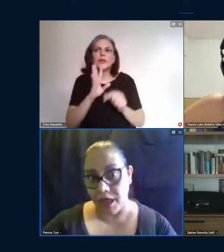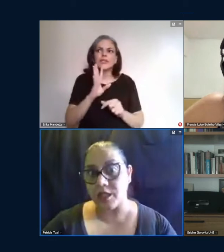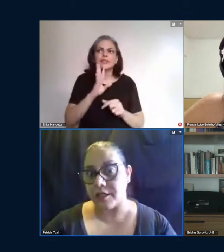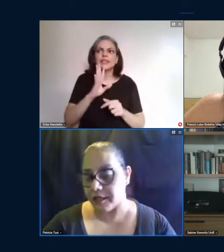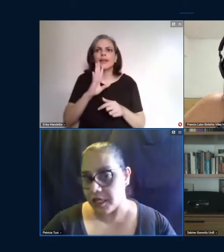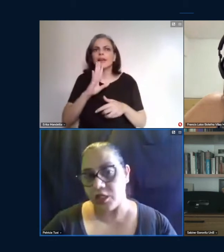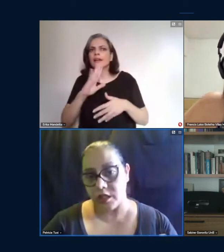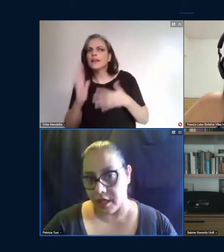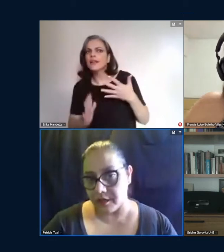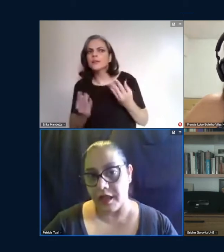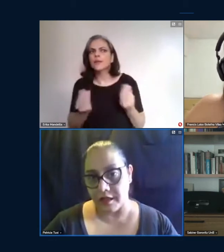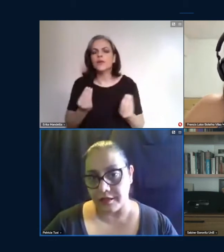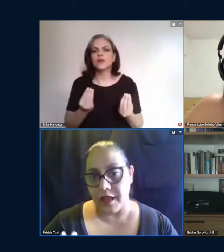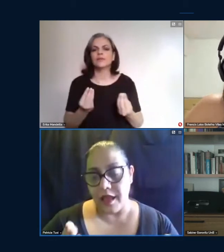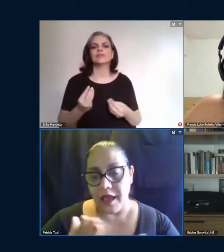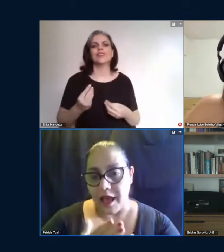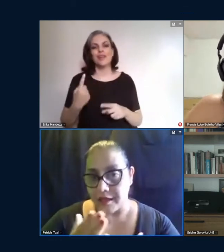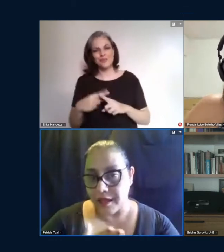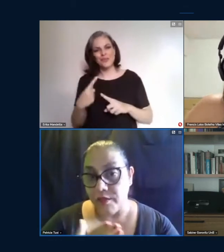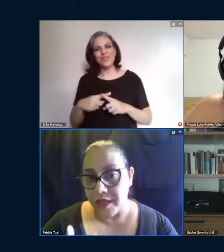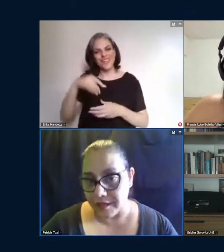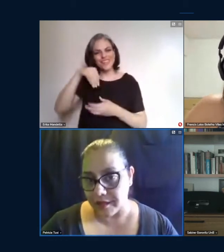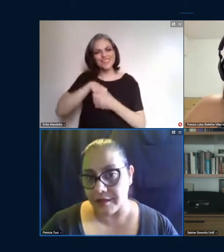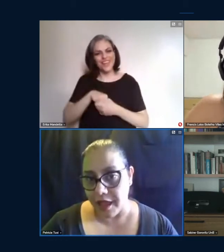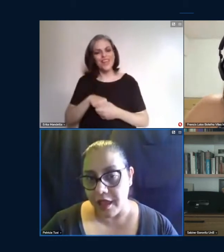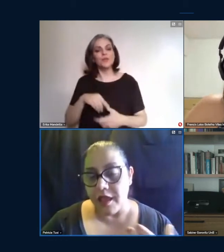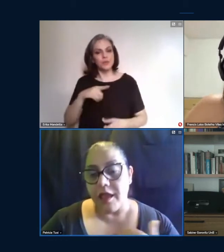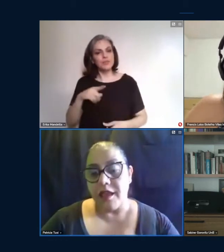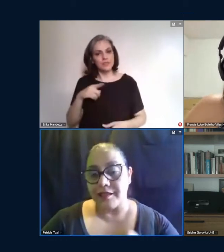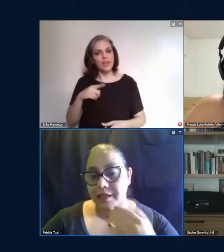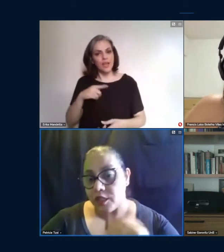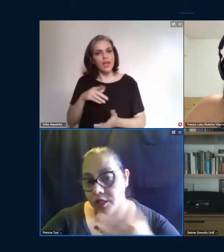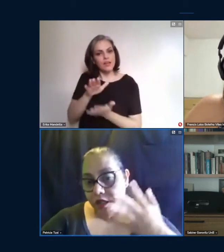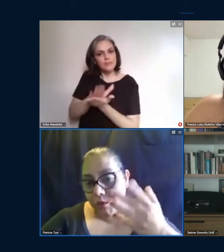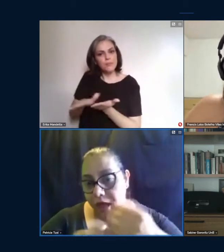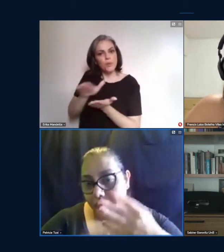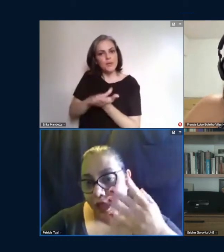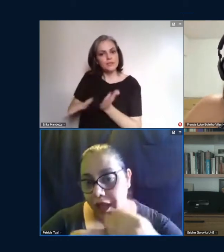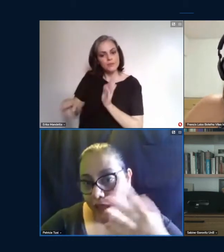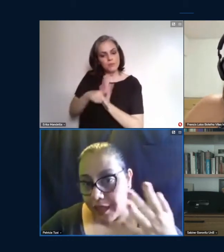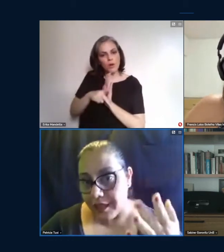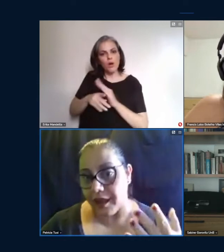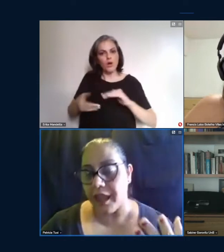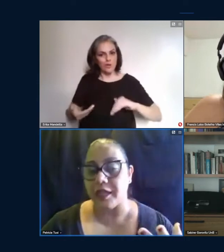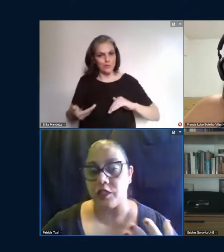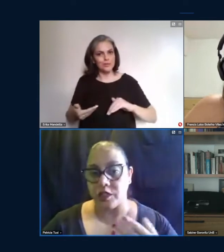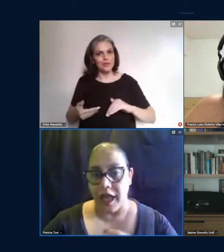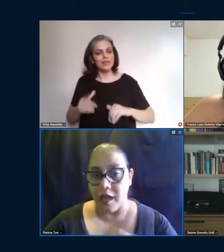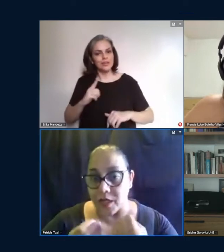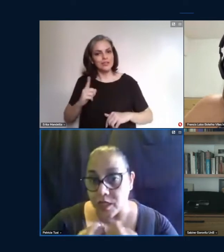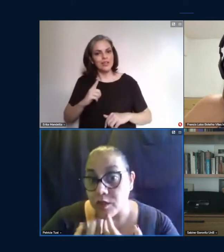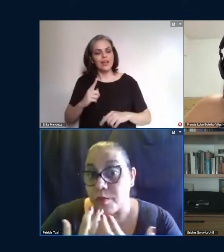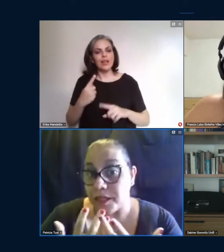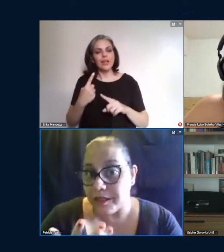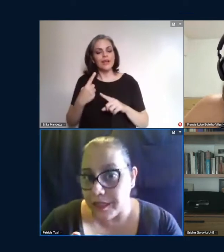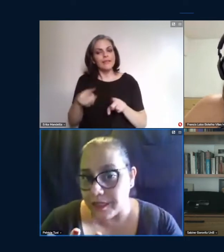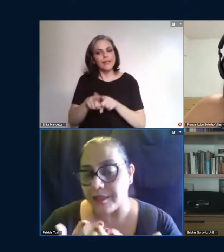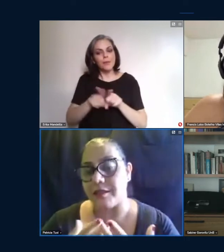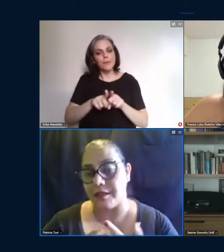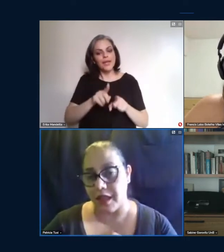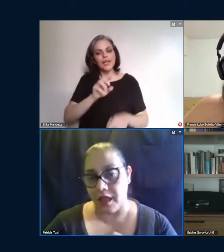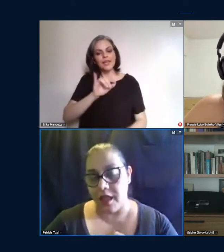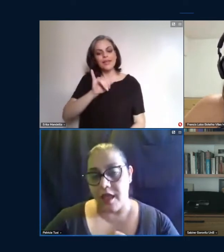internamente existem as revistas, e existe também a intranet de lá, eu acho que isso